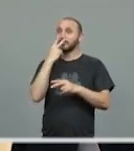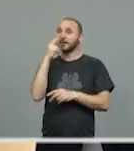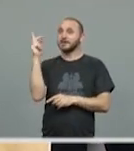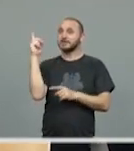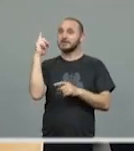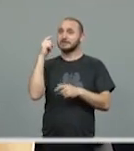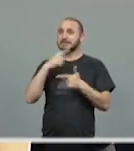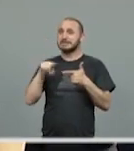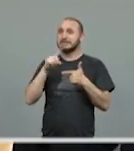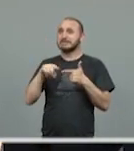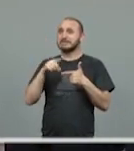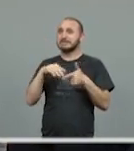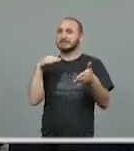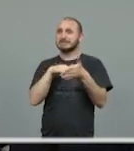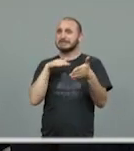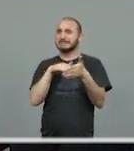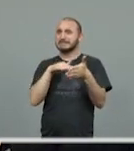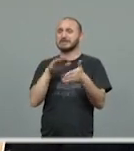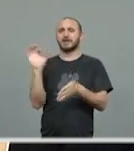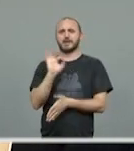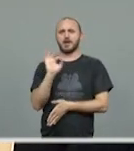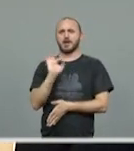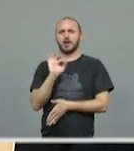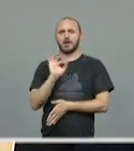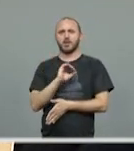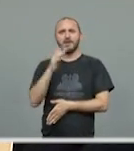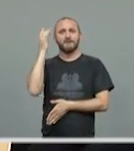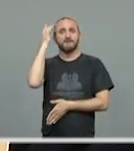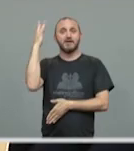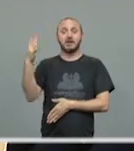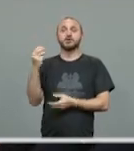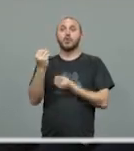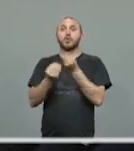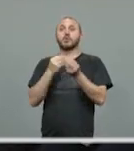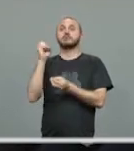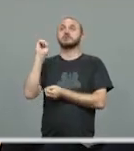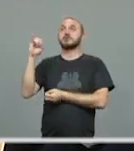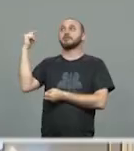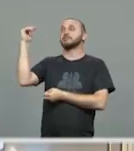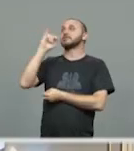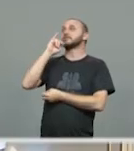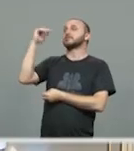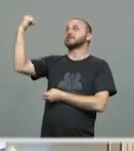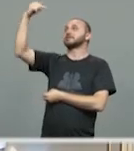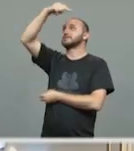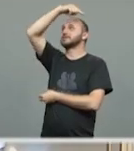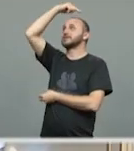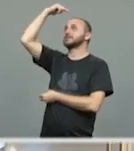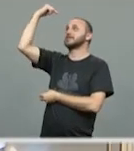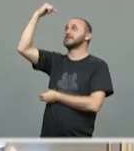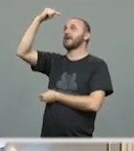parece inatingível, como se a santidade fosse um privilégio do, como é que era lá,